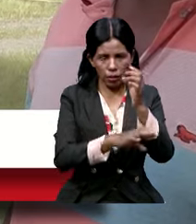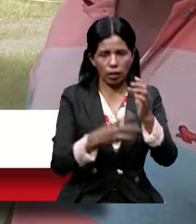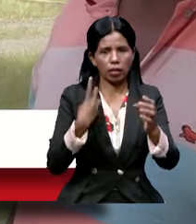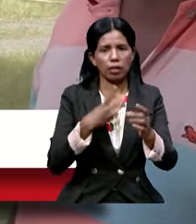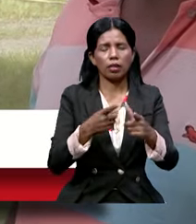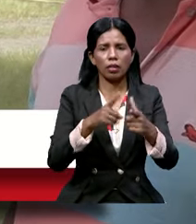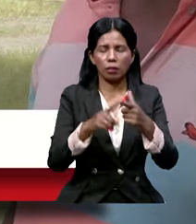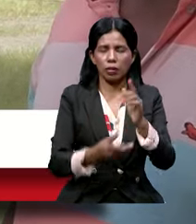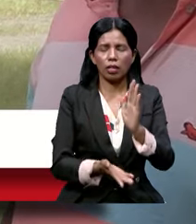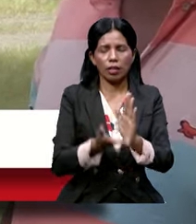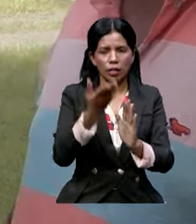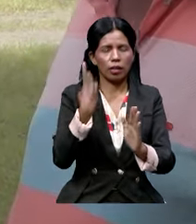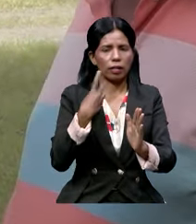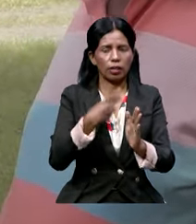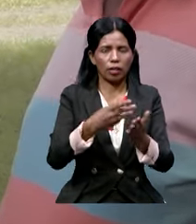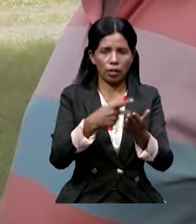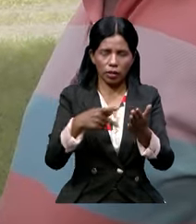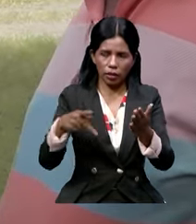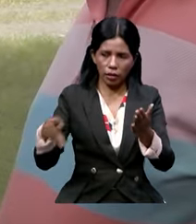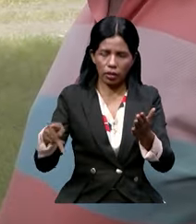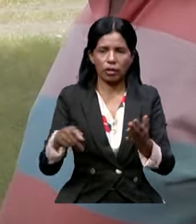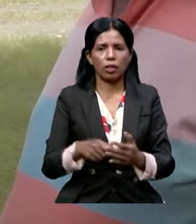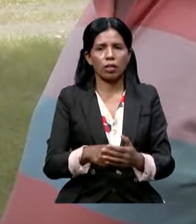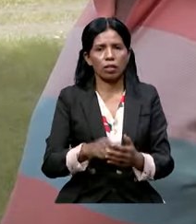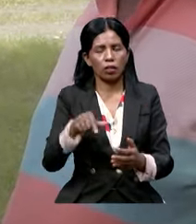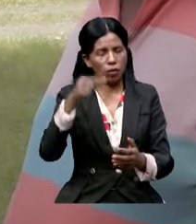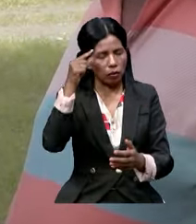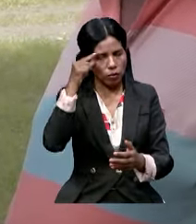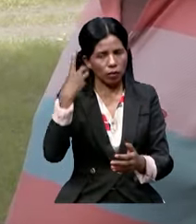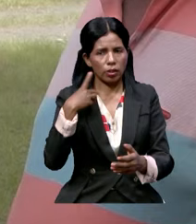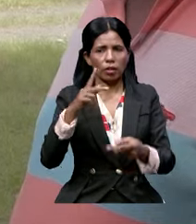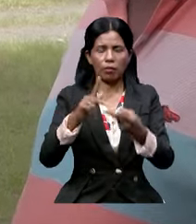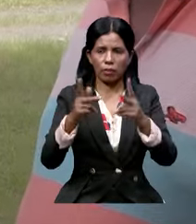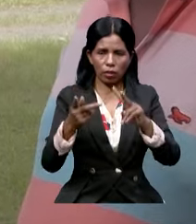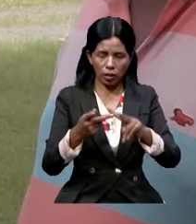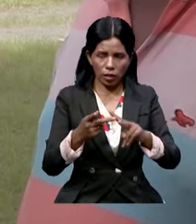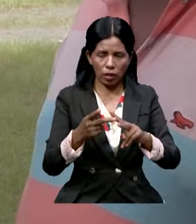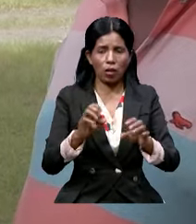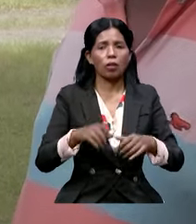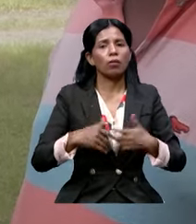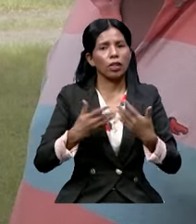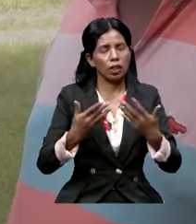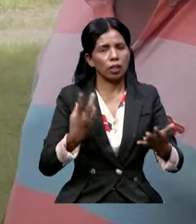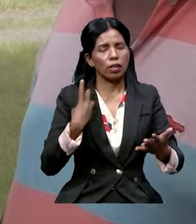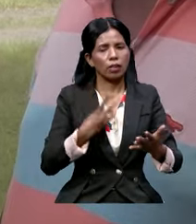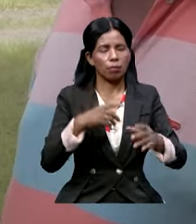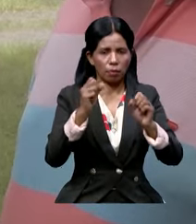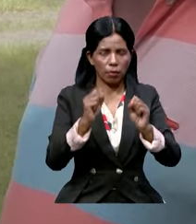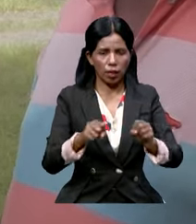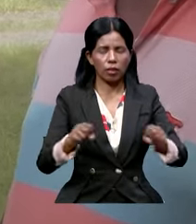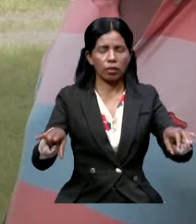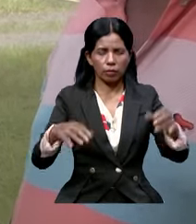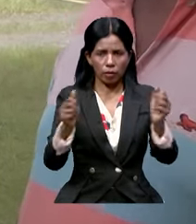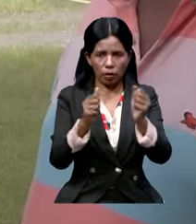depois hasa itenia produção governo né itenia parceiro o insama que te vale serviço muito com o governo ou